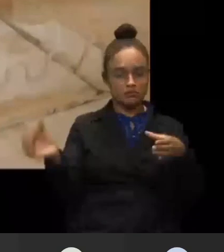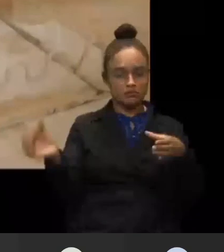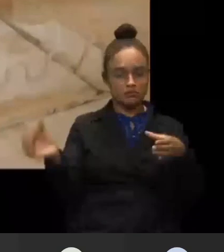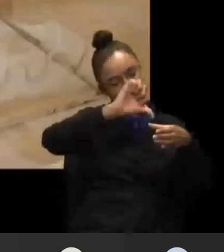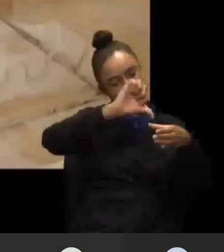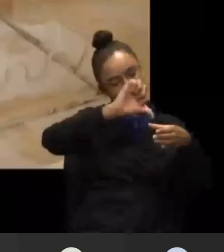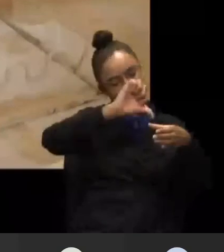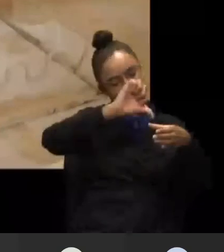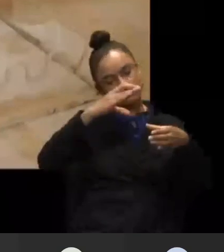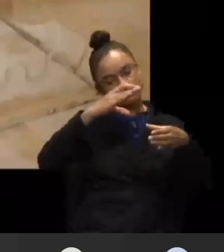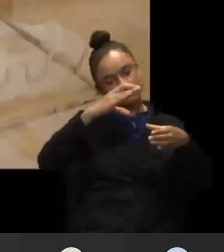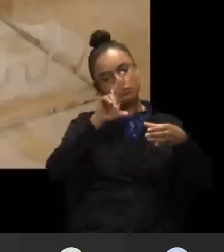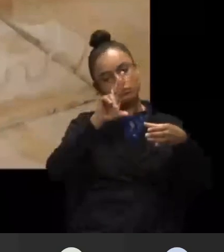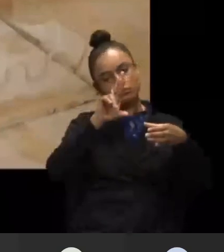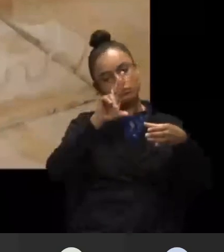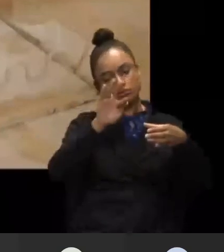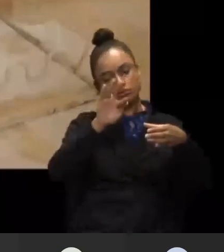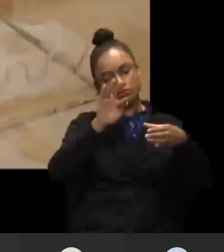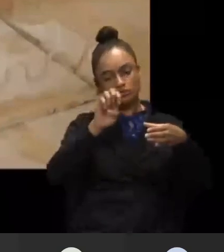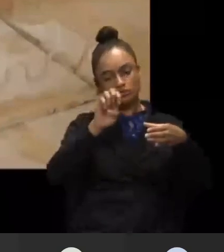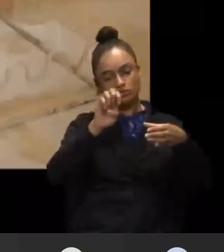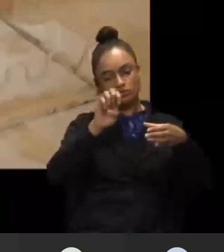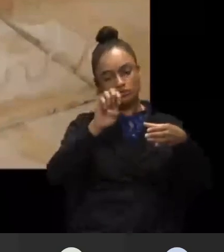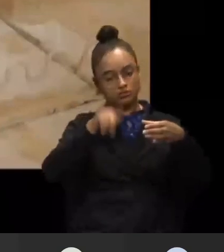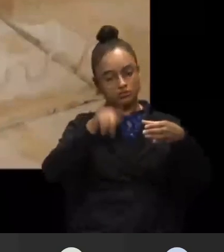Adicionando o cloroforme ao meio.